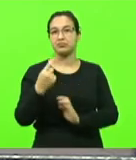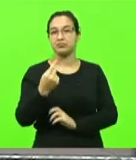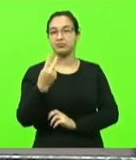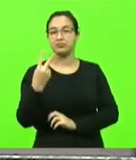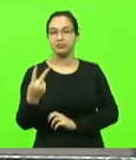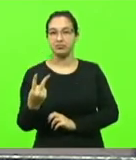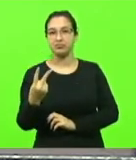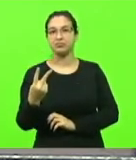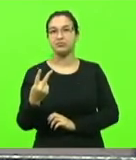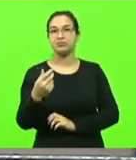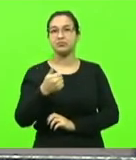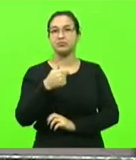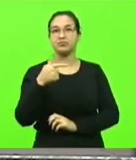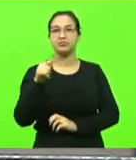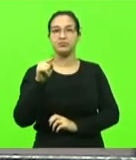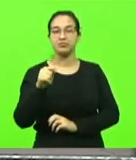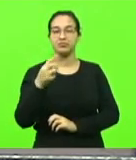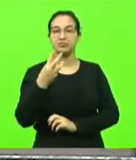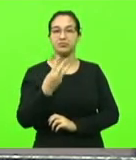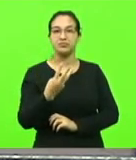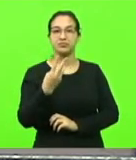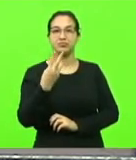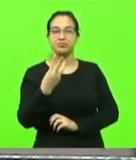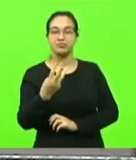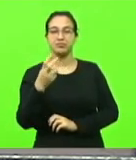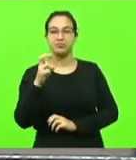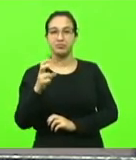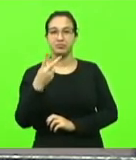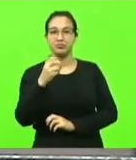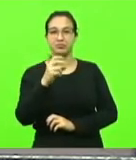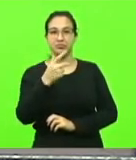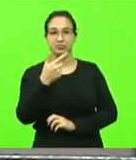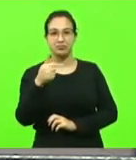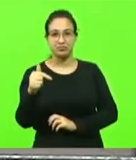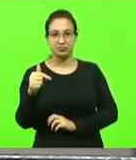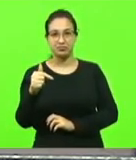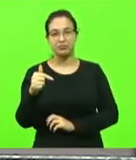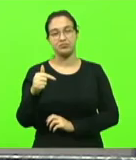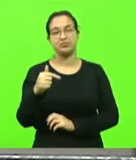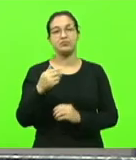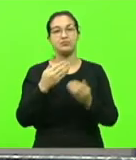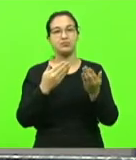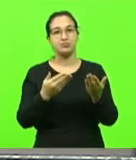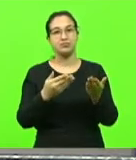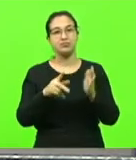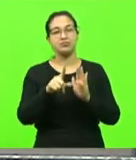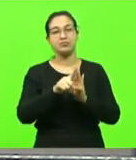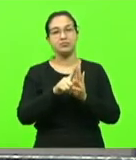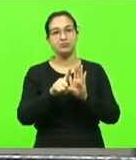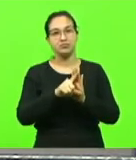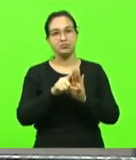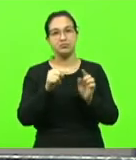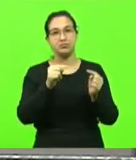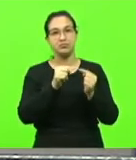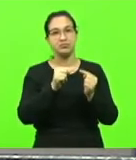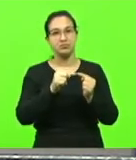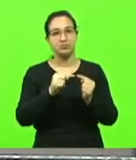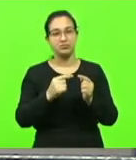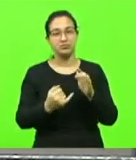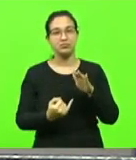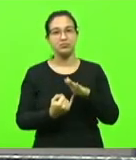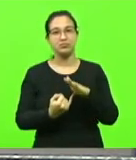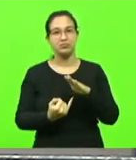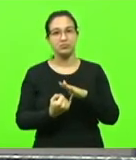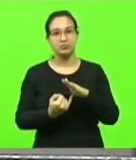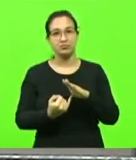17.335 de 2017 que consolida as leis que dispõe sobre a instituição de datas